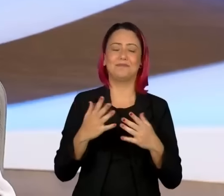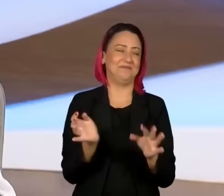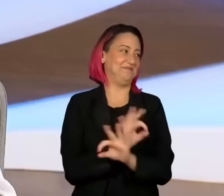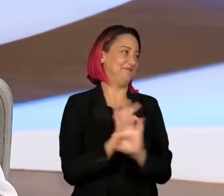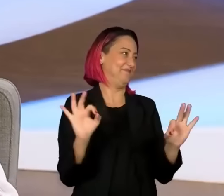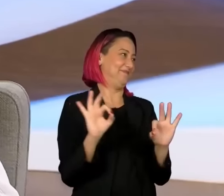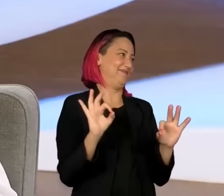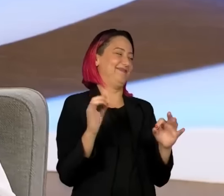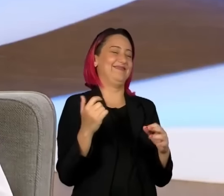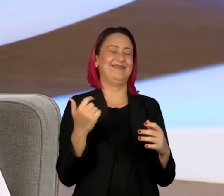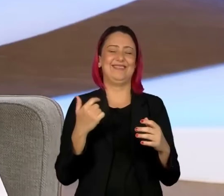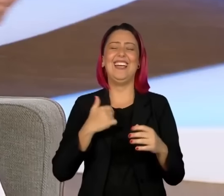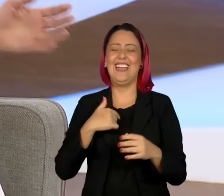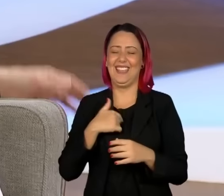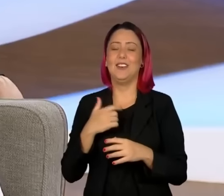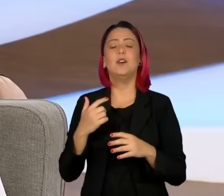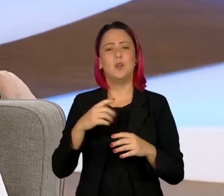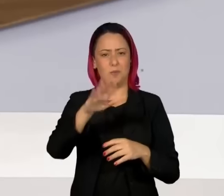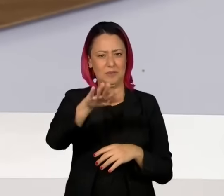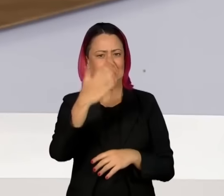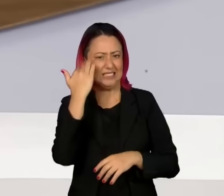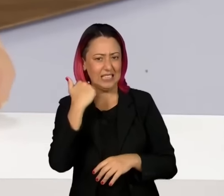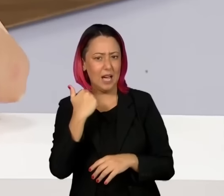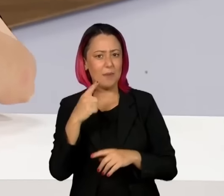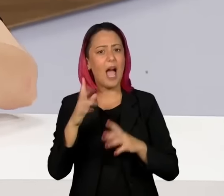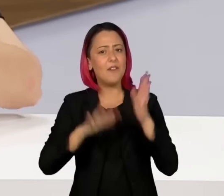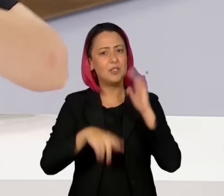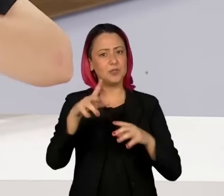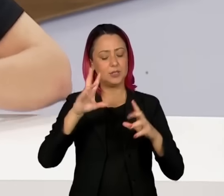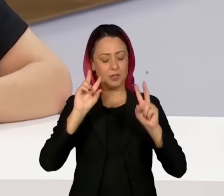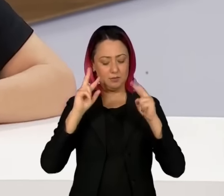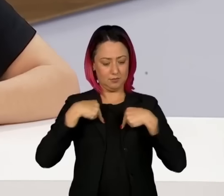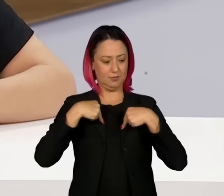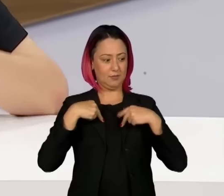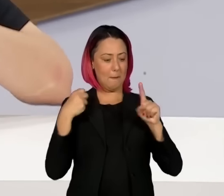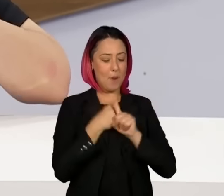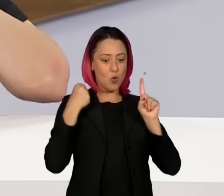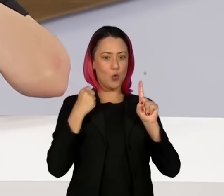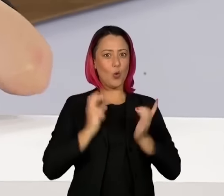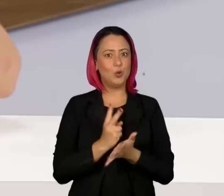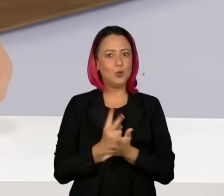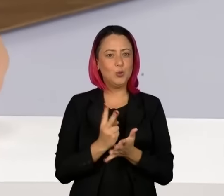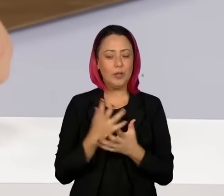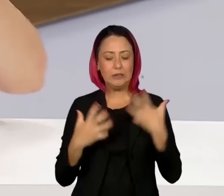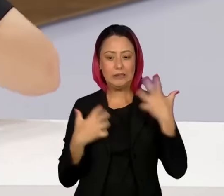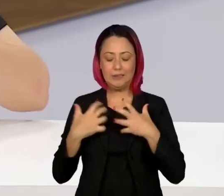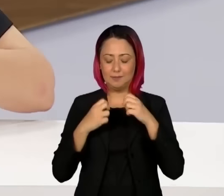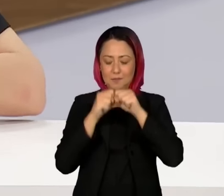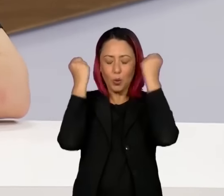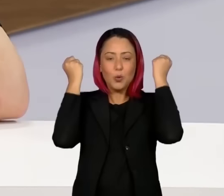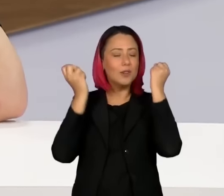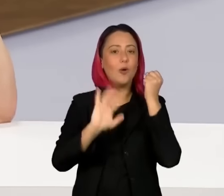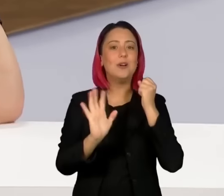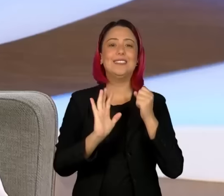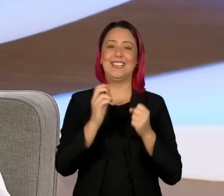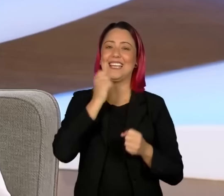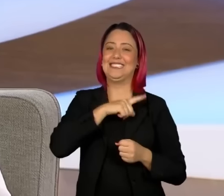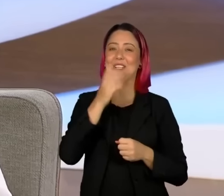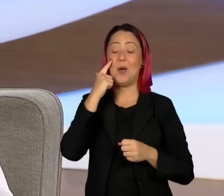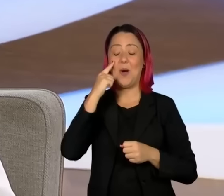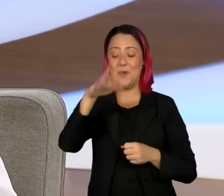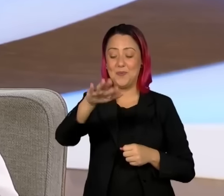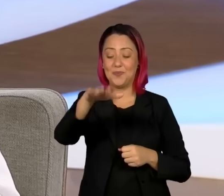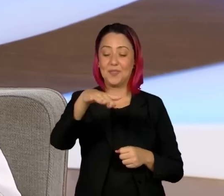dia consome você você é impactada você se revê você gosta de de ver que você virou ol dia Engraçado que os